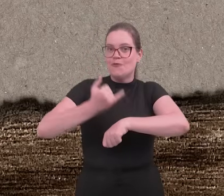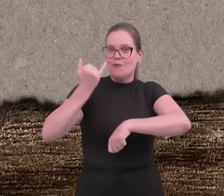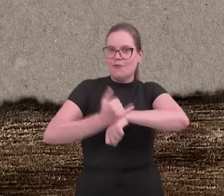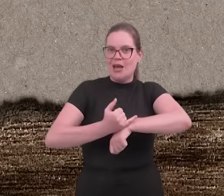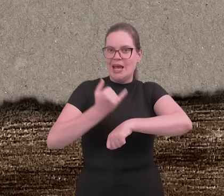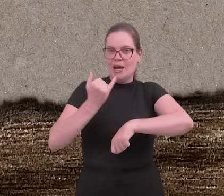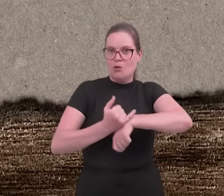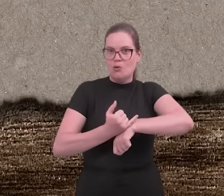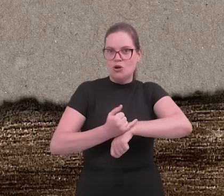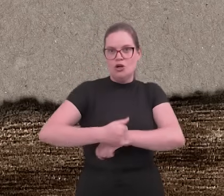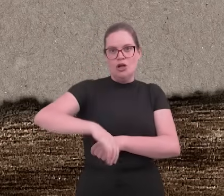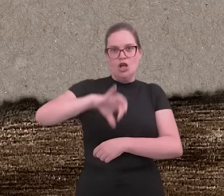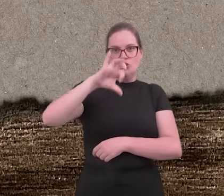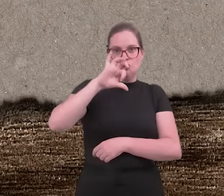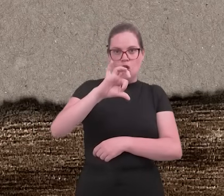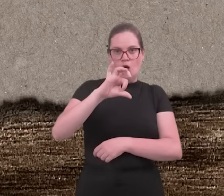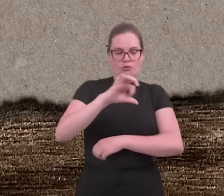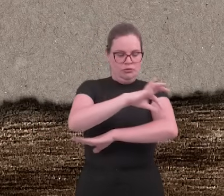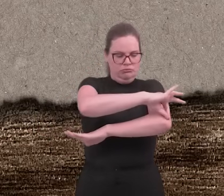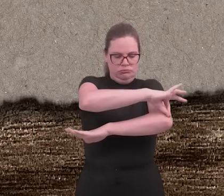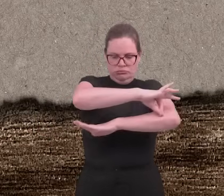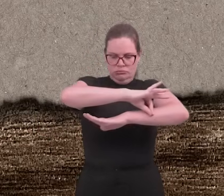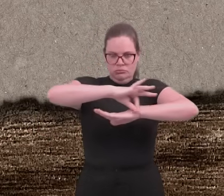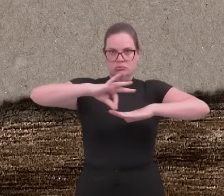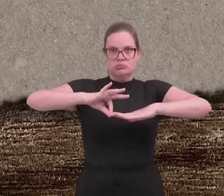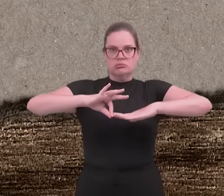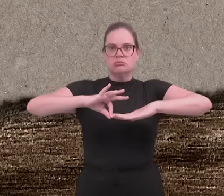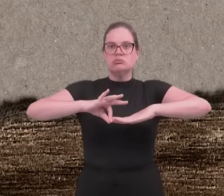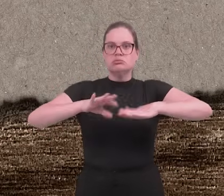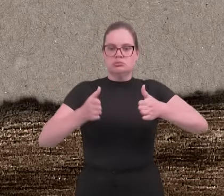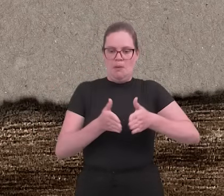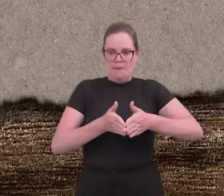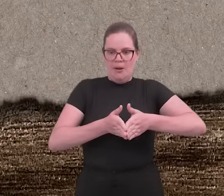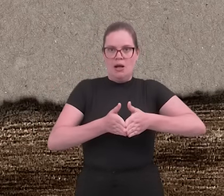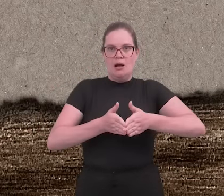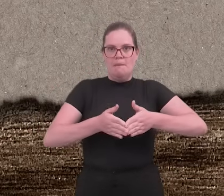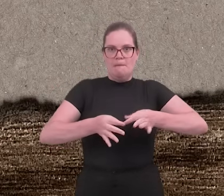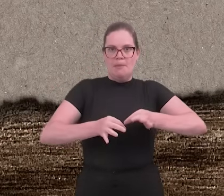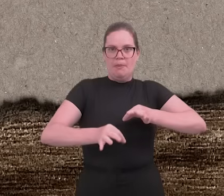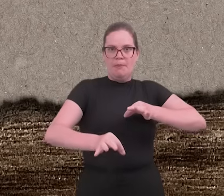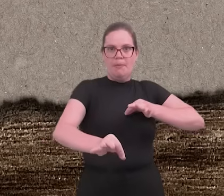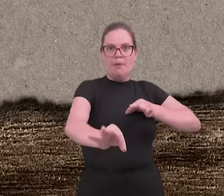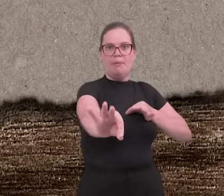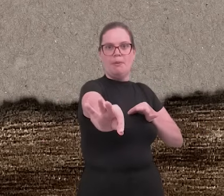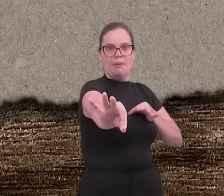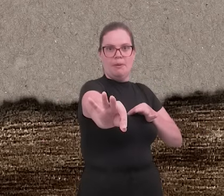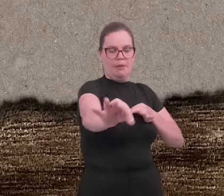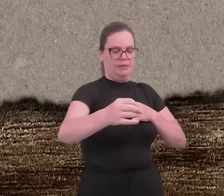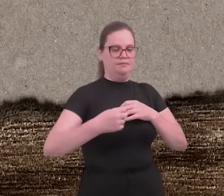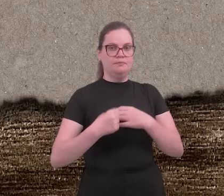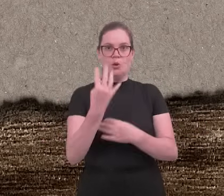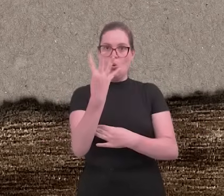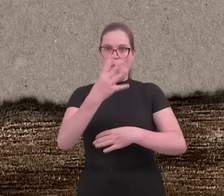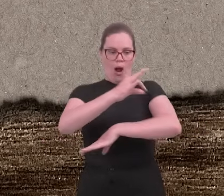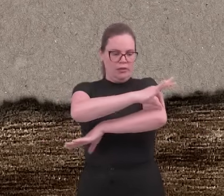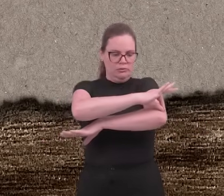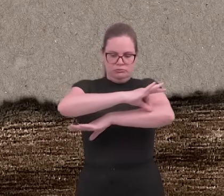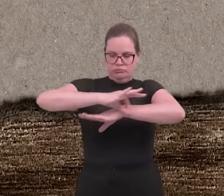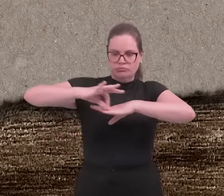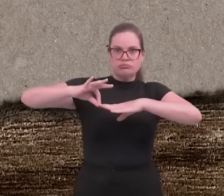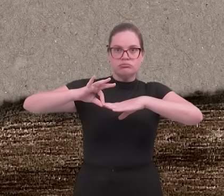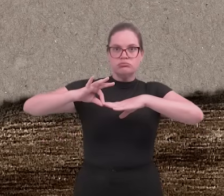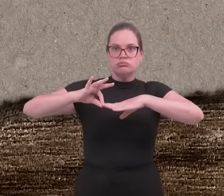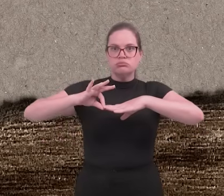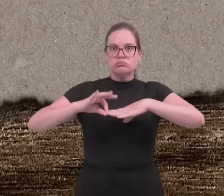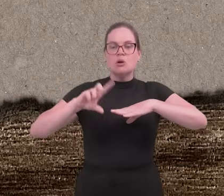de 9 côvados o seu comprimento e de 4 côvados a sua